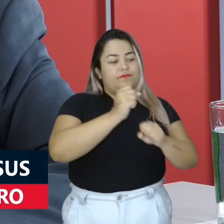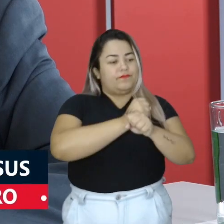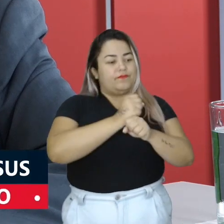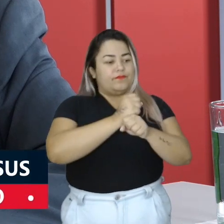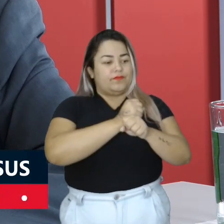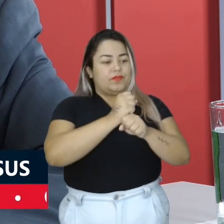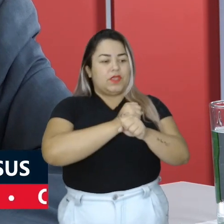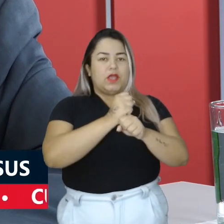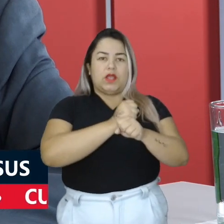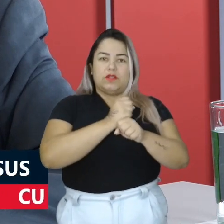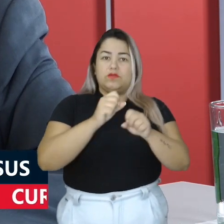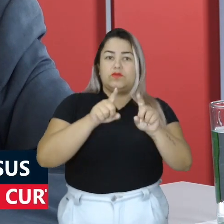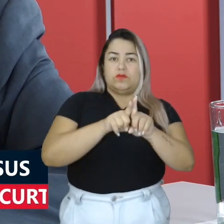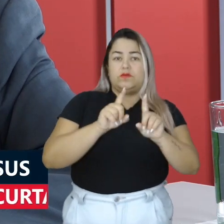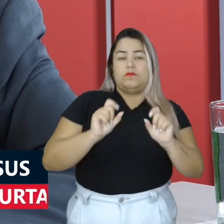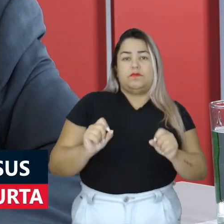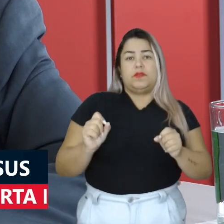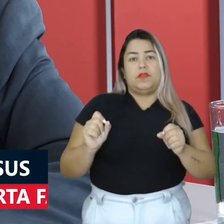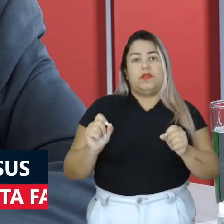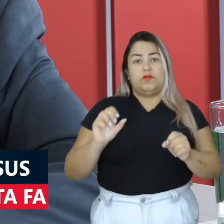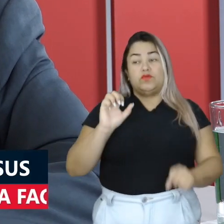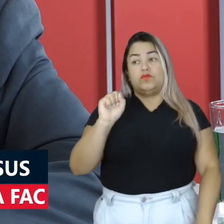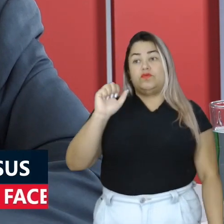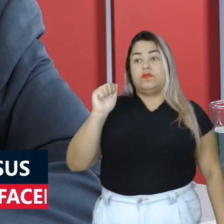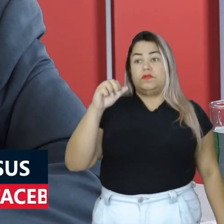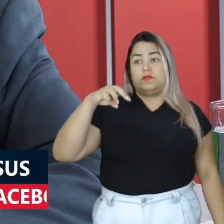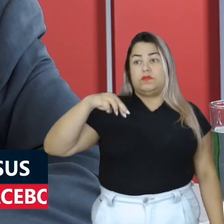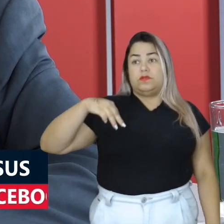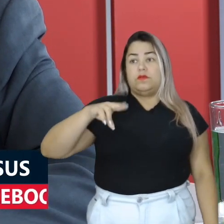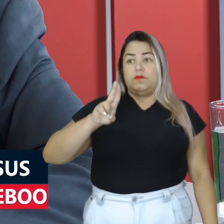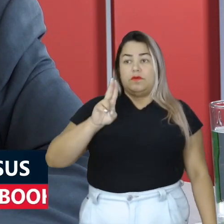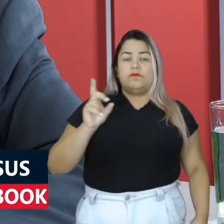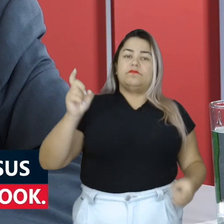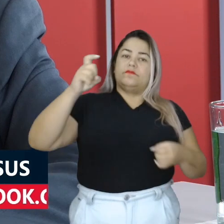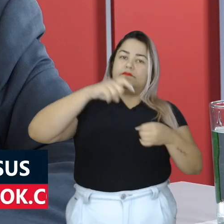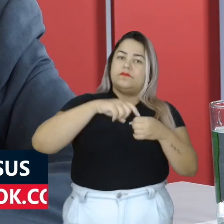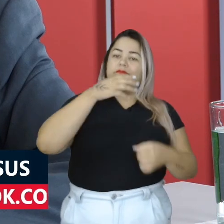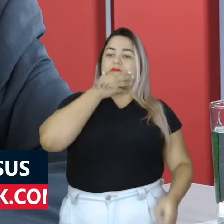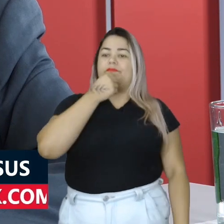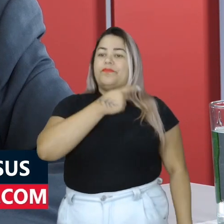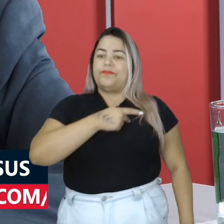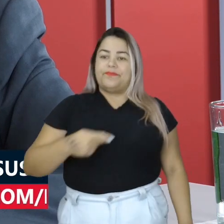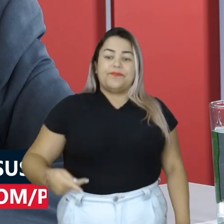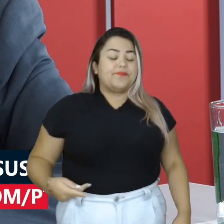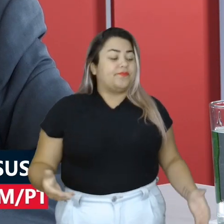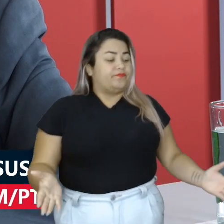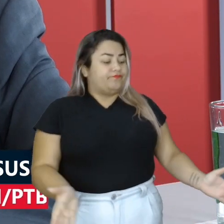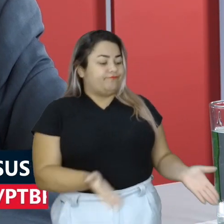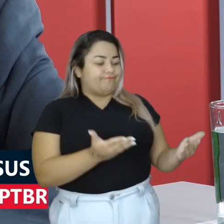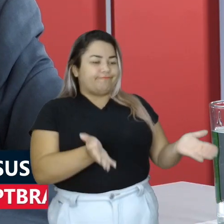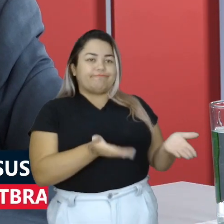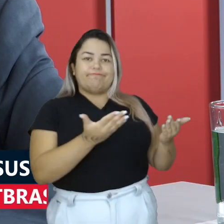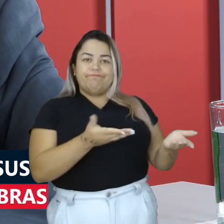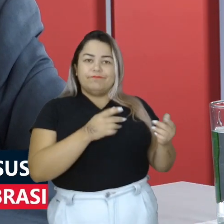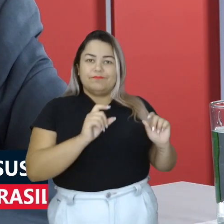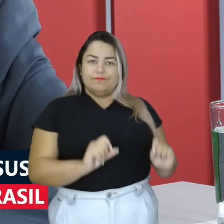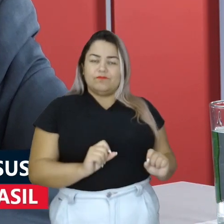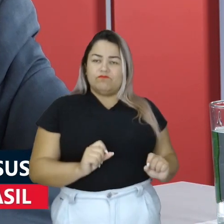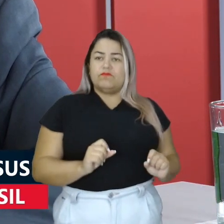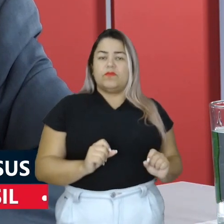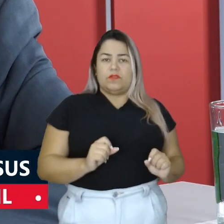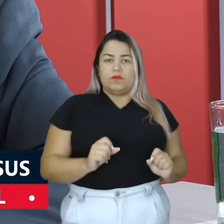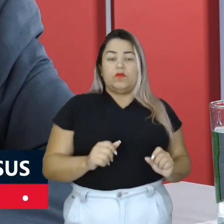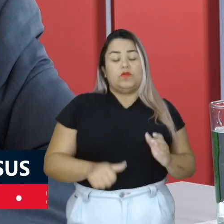SAMU, com a volta do nosso presidente Lula, que foi o maior entusiasta. Eu diria a você que naquele período, no